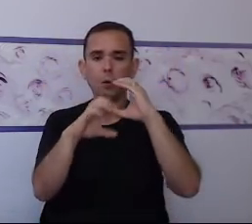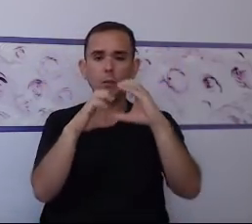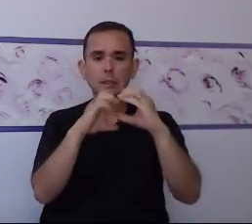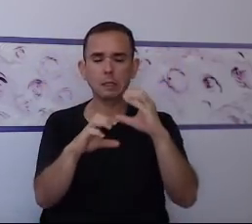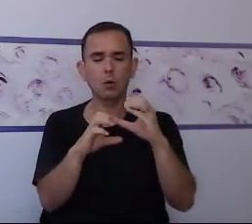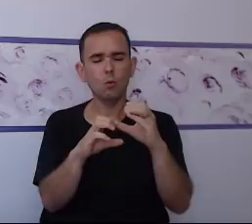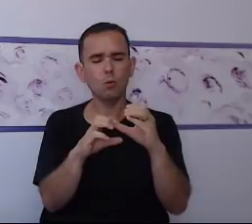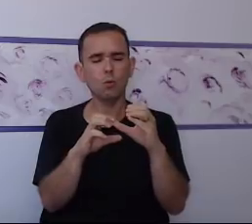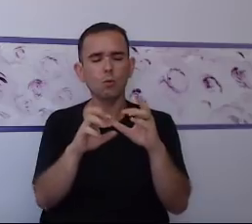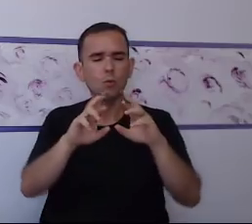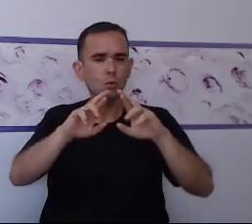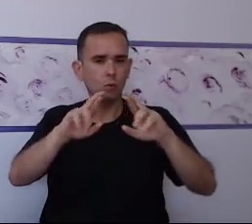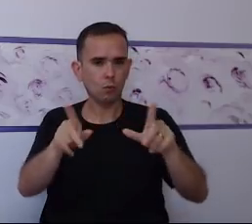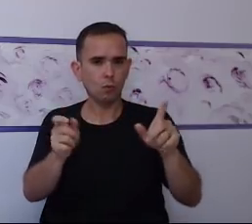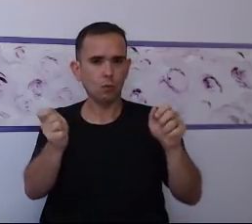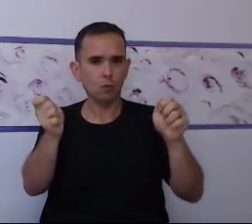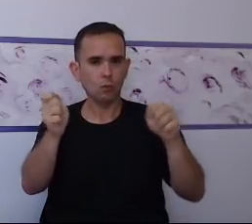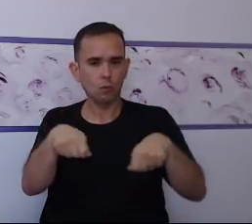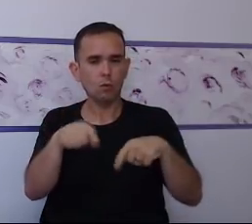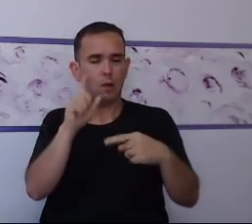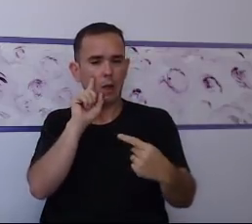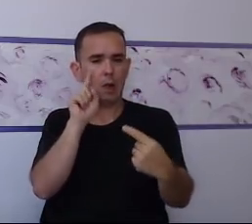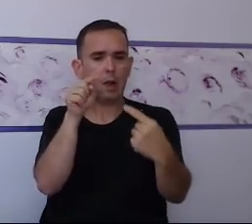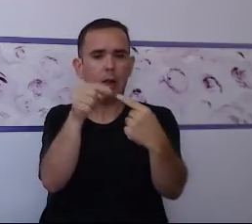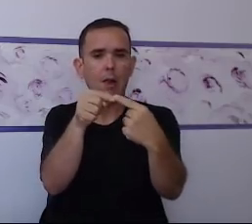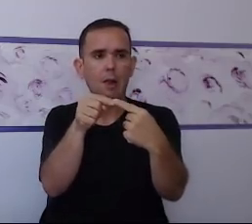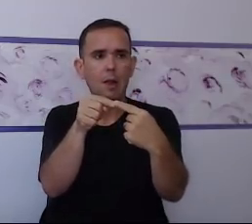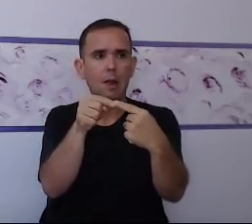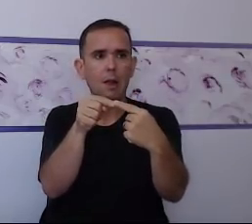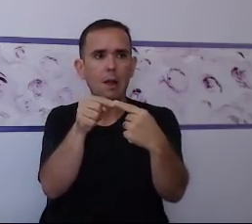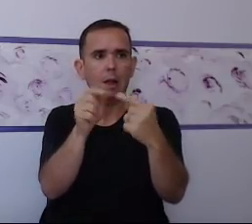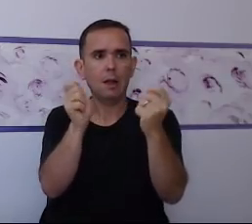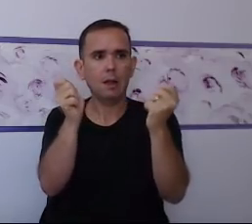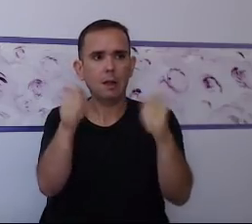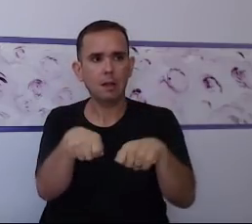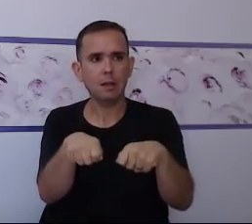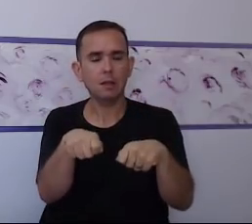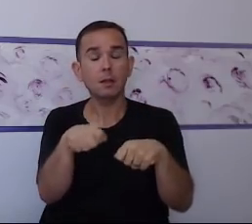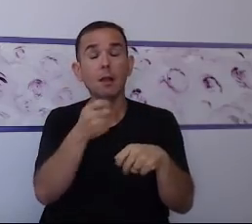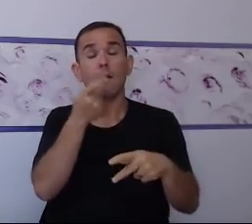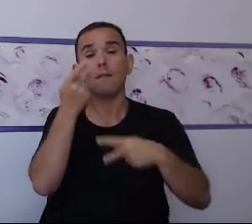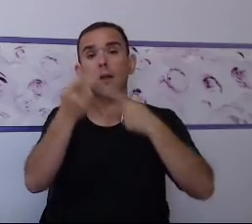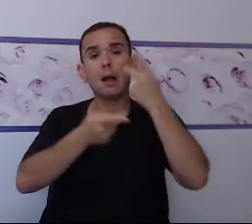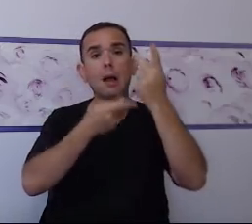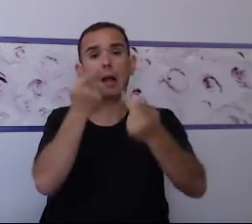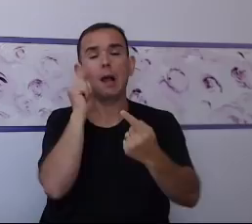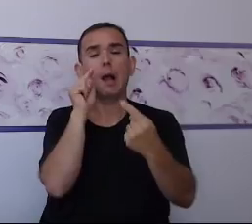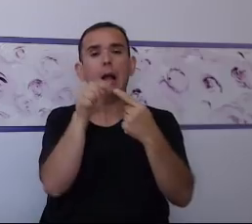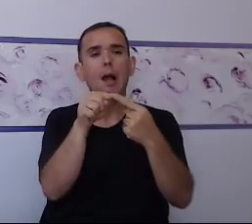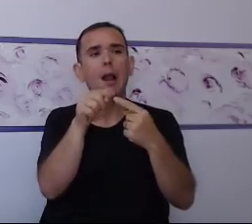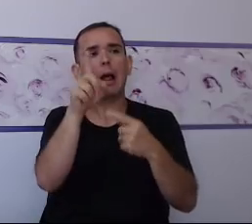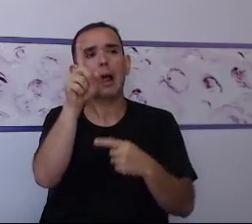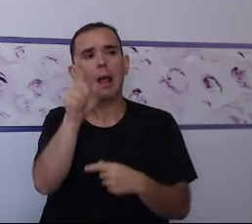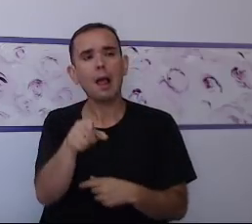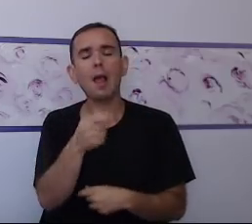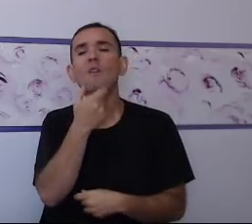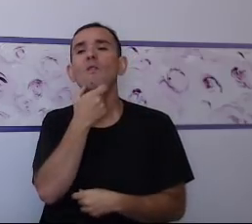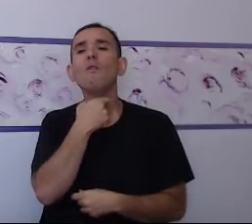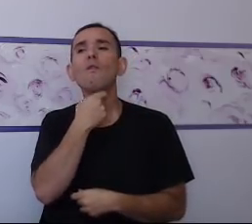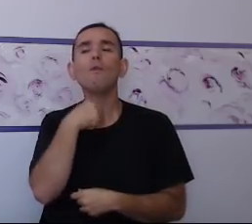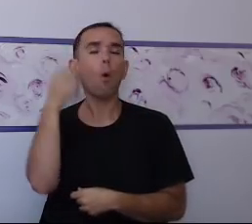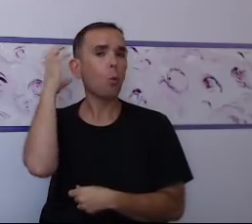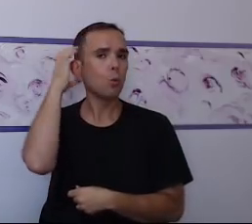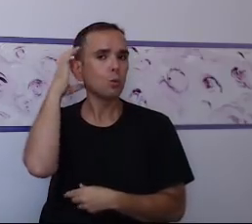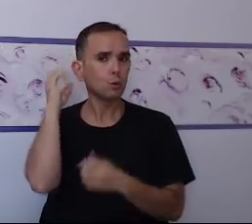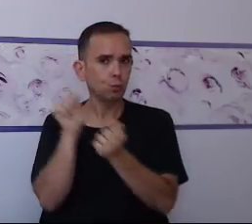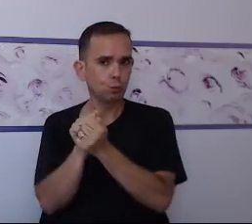alternativa, a gente está ligado diretamente à parte da fala, que quem trabalha é a fonoaudióloga que trabalha